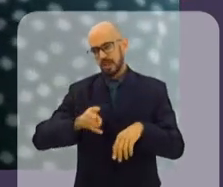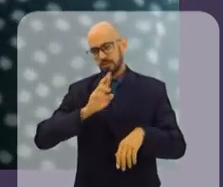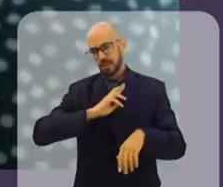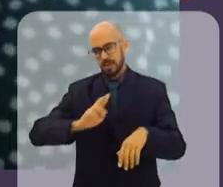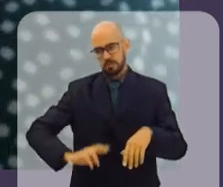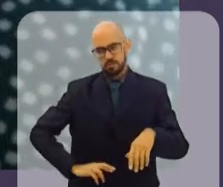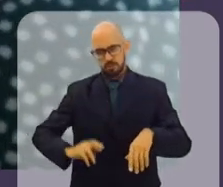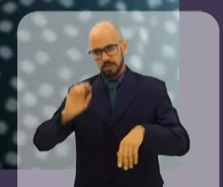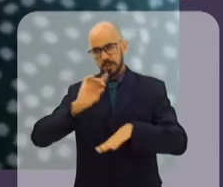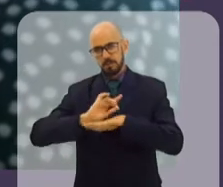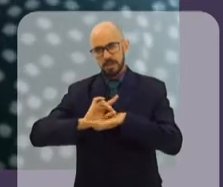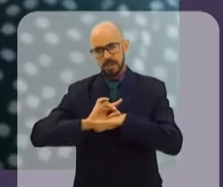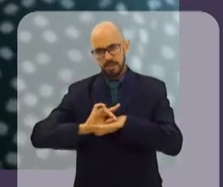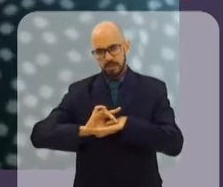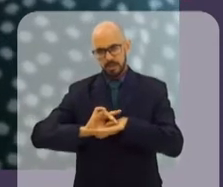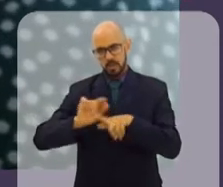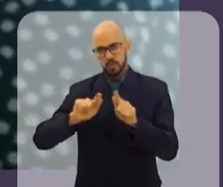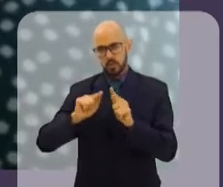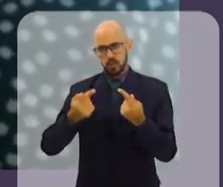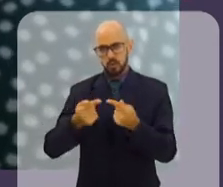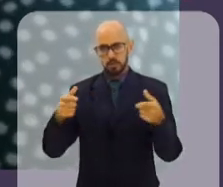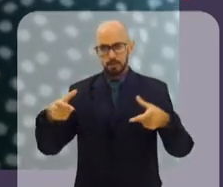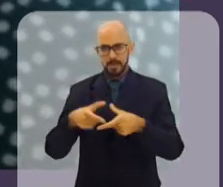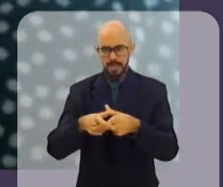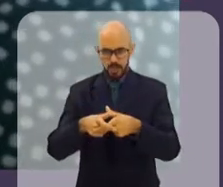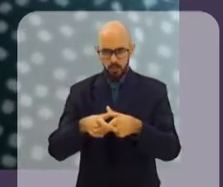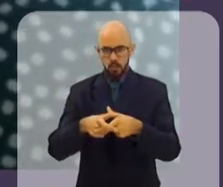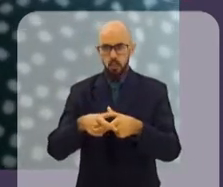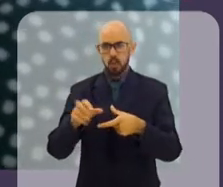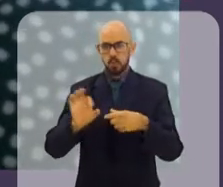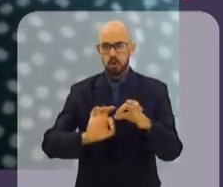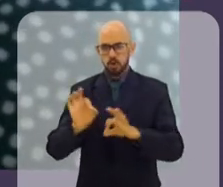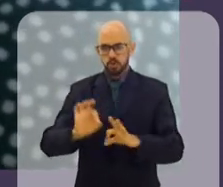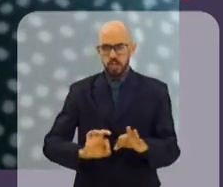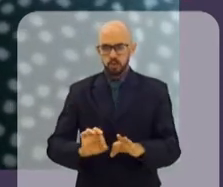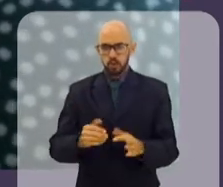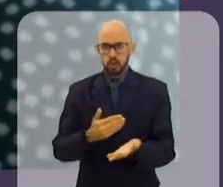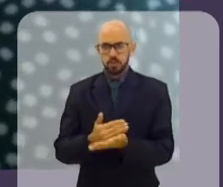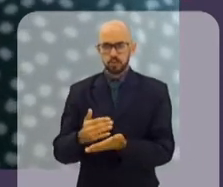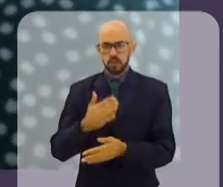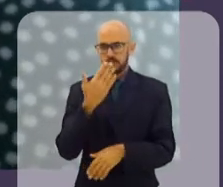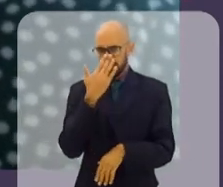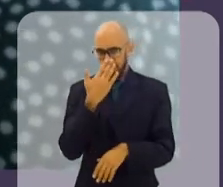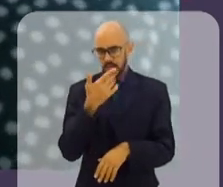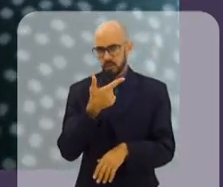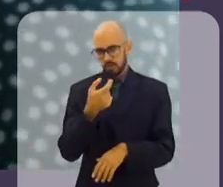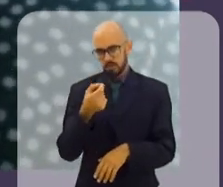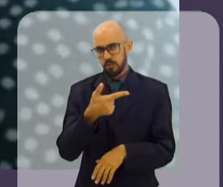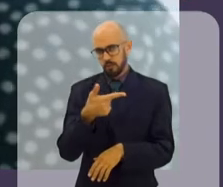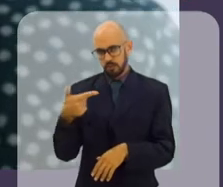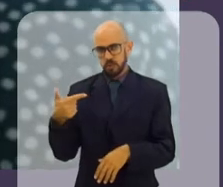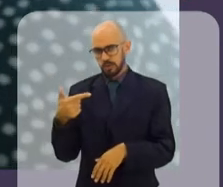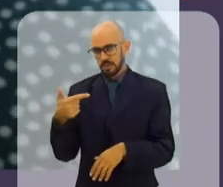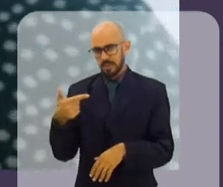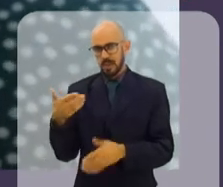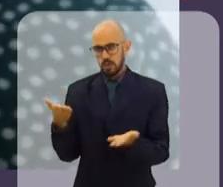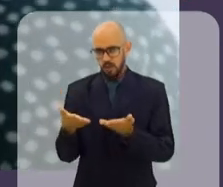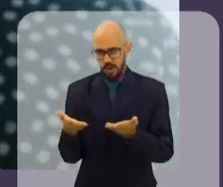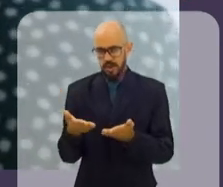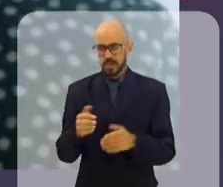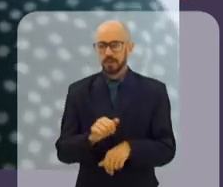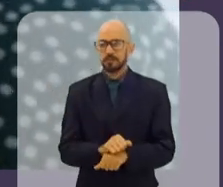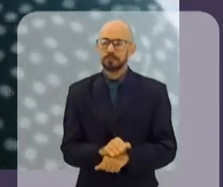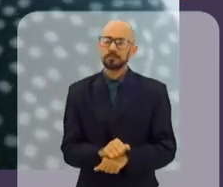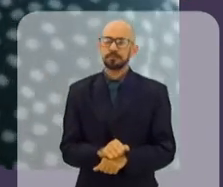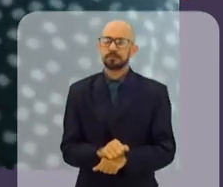República Preta. O grupo ainda é pequeno, o projeto começou esse ano, em fevereiro, terminou o evento e